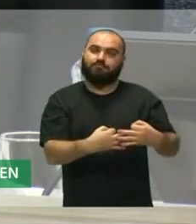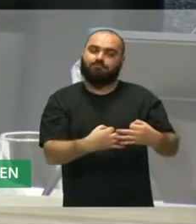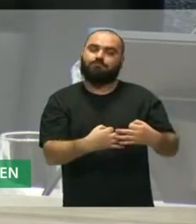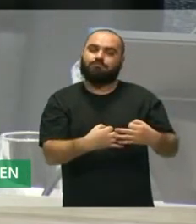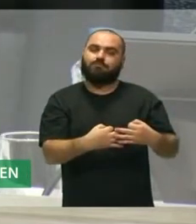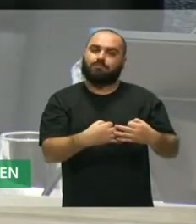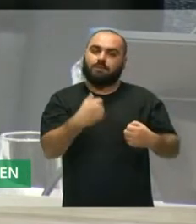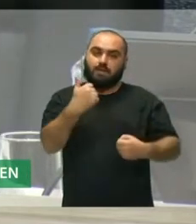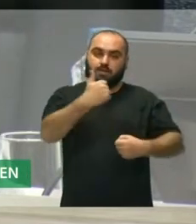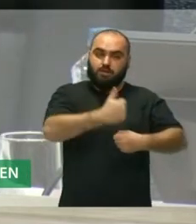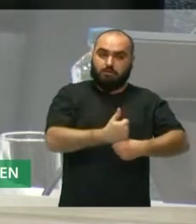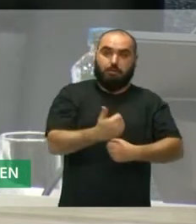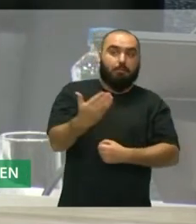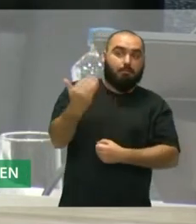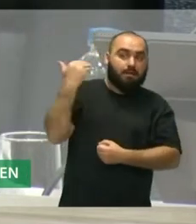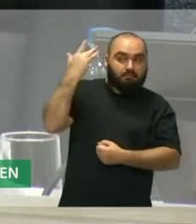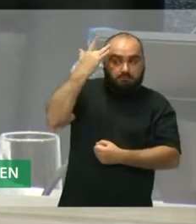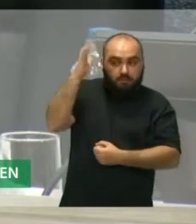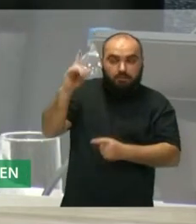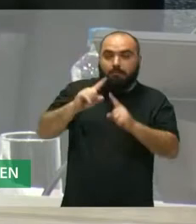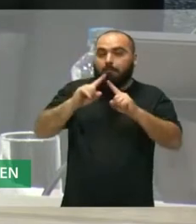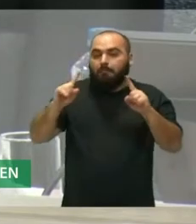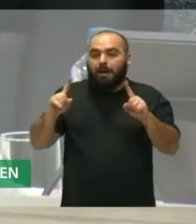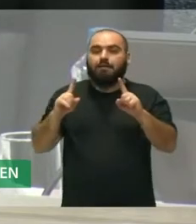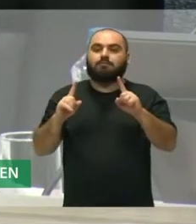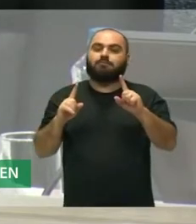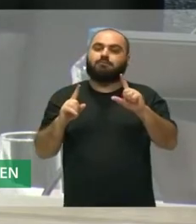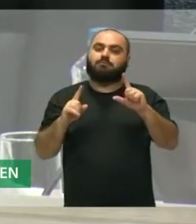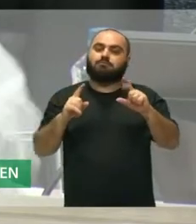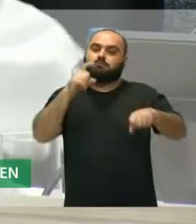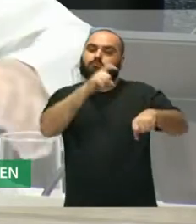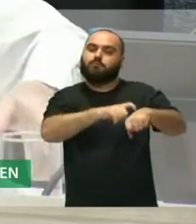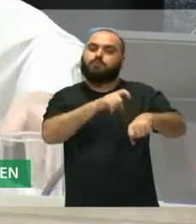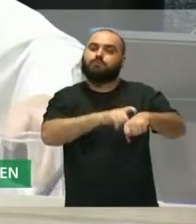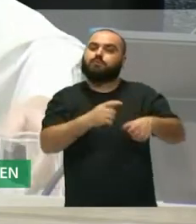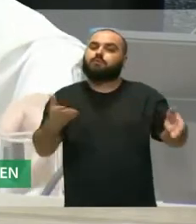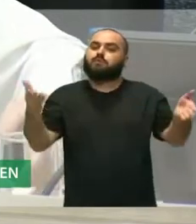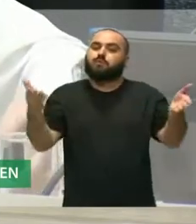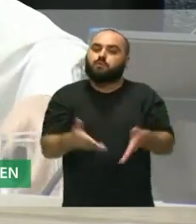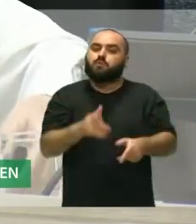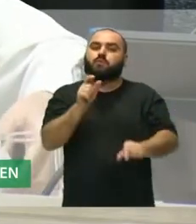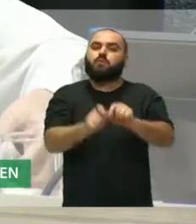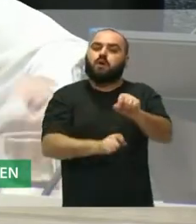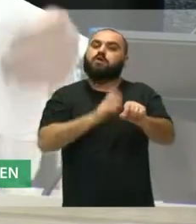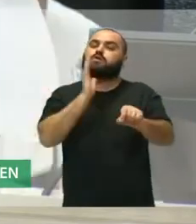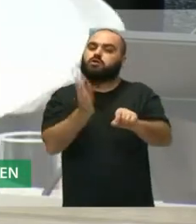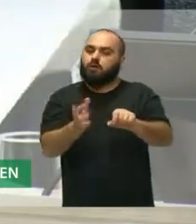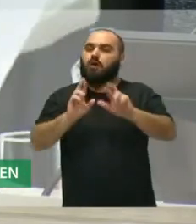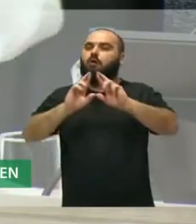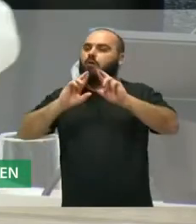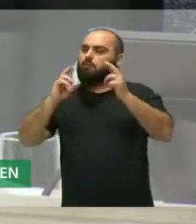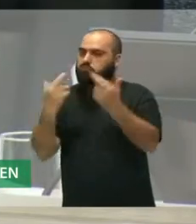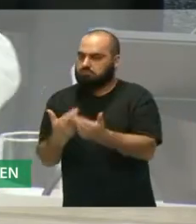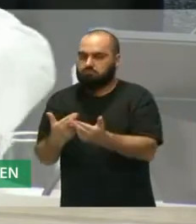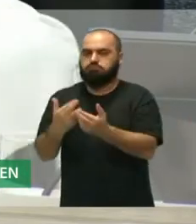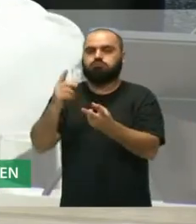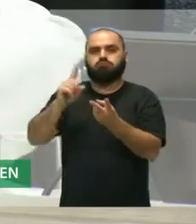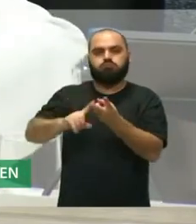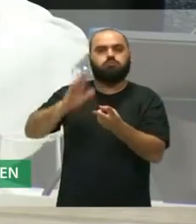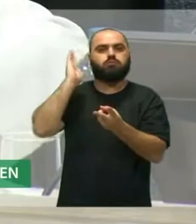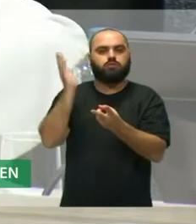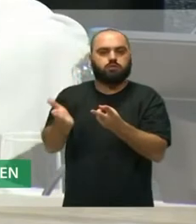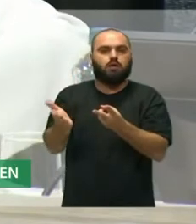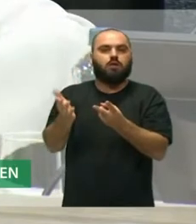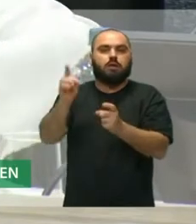direção anterior, mas nós, no momento, já estamos nos reunindo, já começamos a